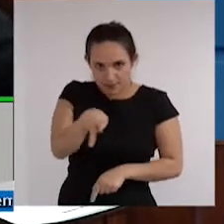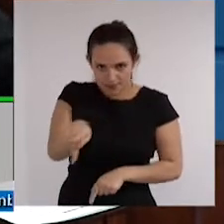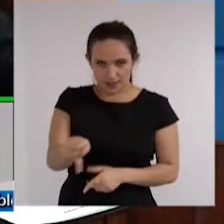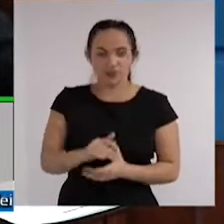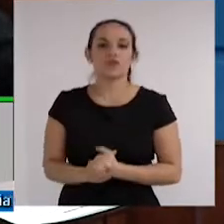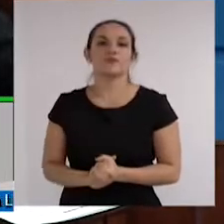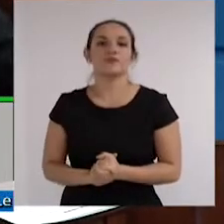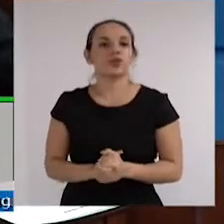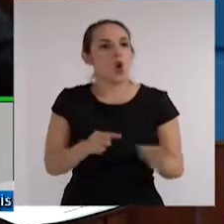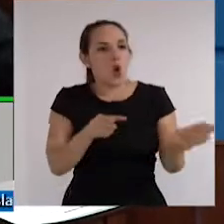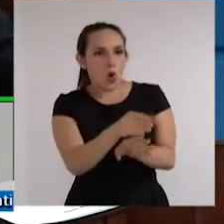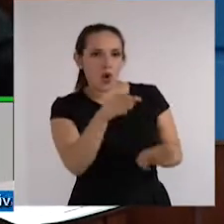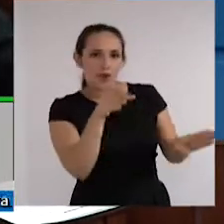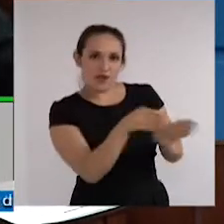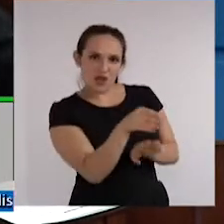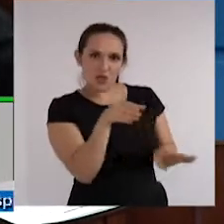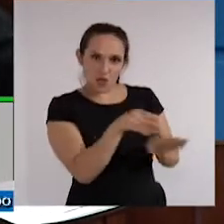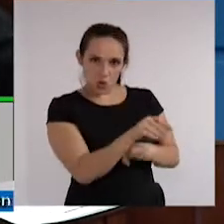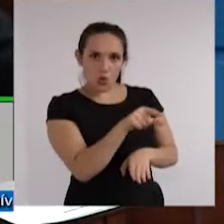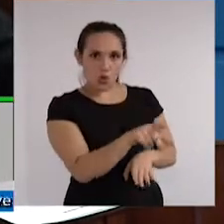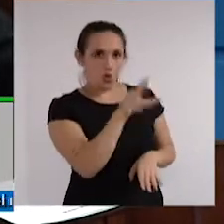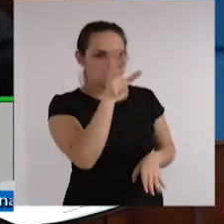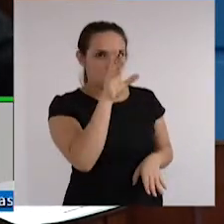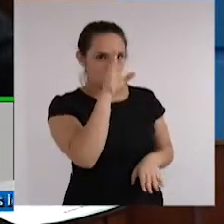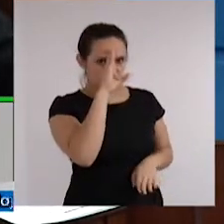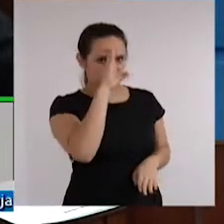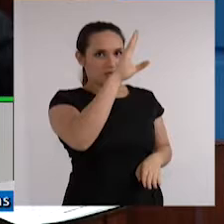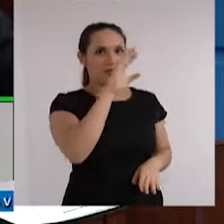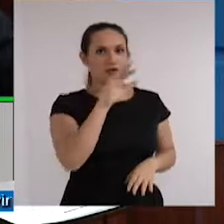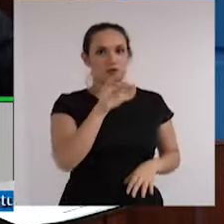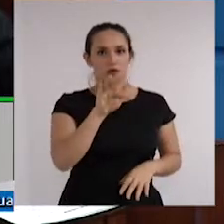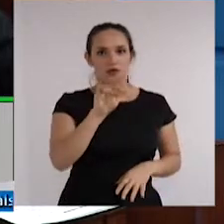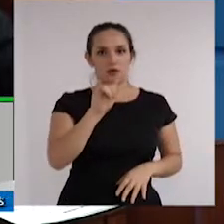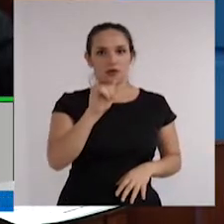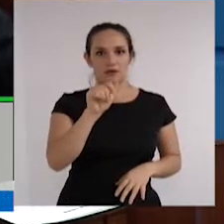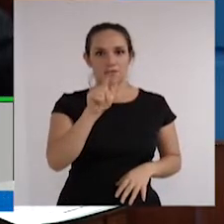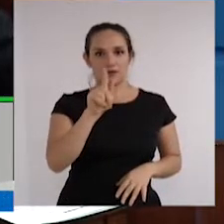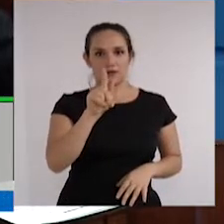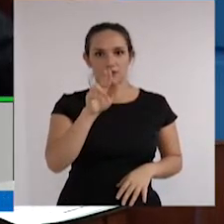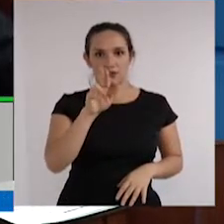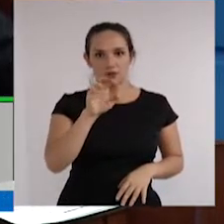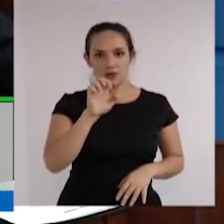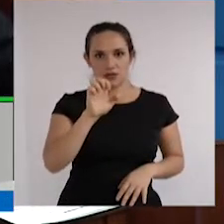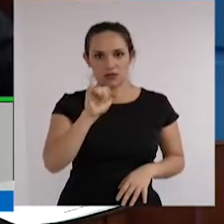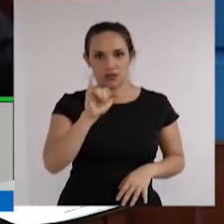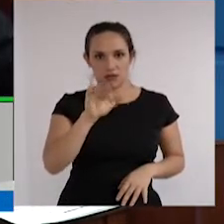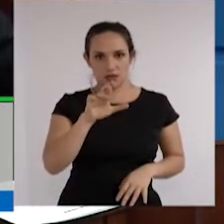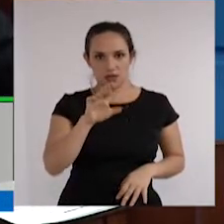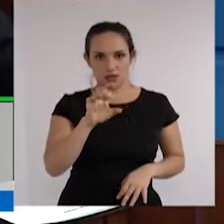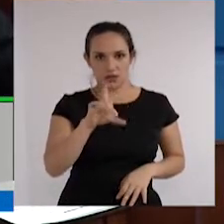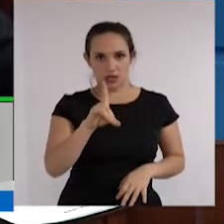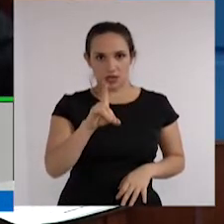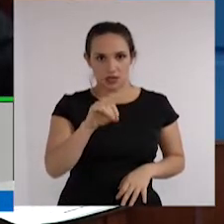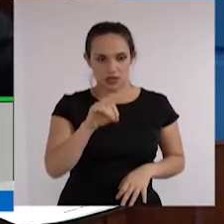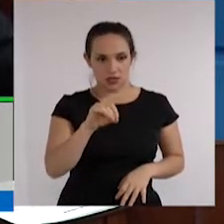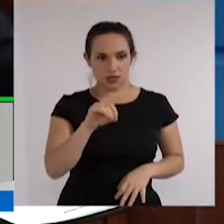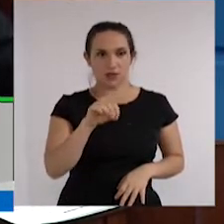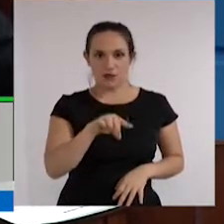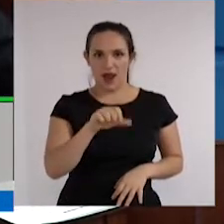o general Figueiredo, que viria a substituí-lo depois na presidência da República,